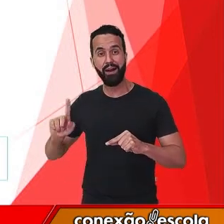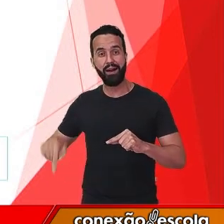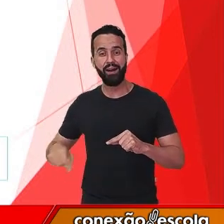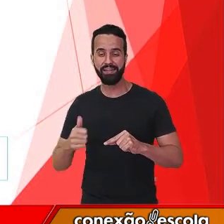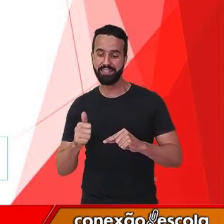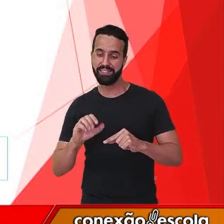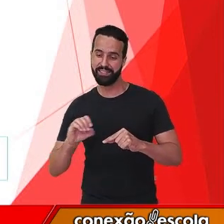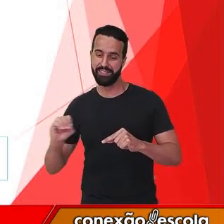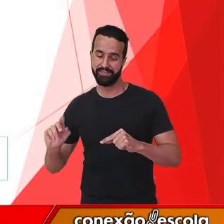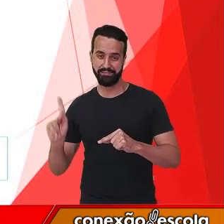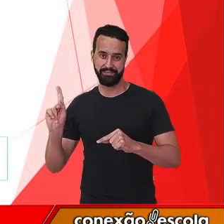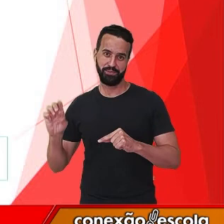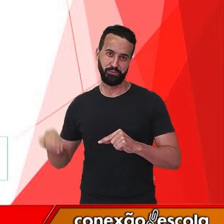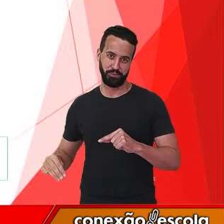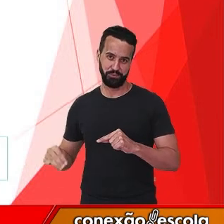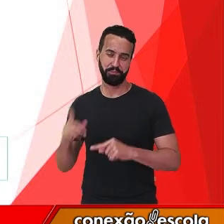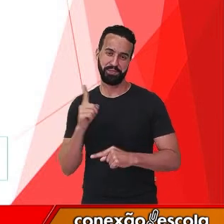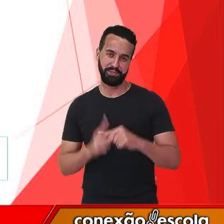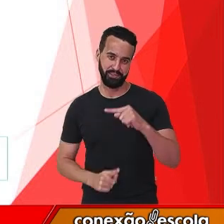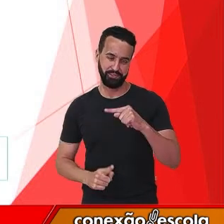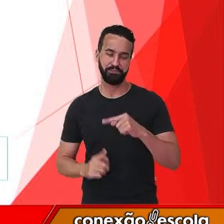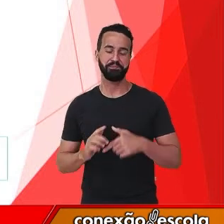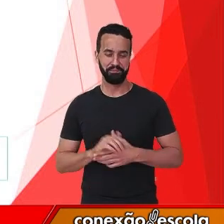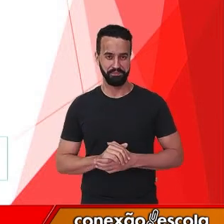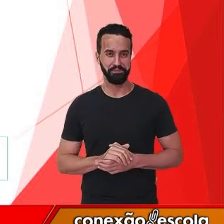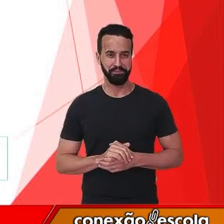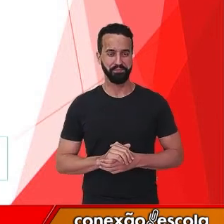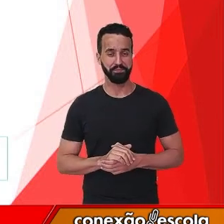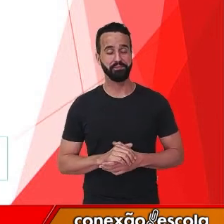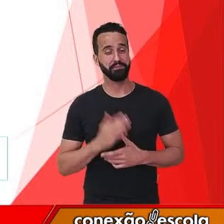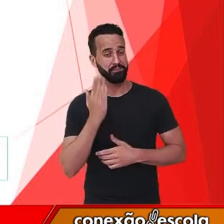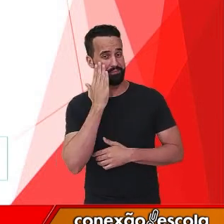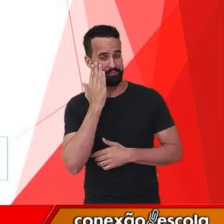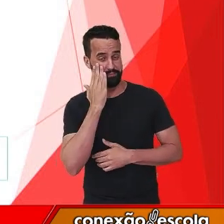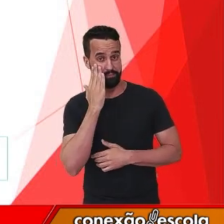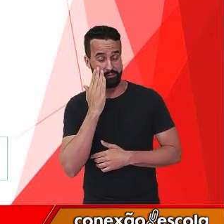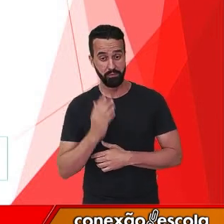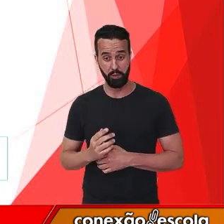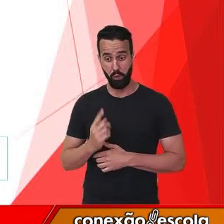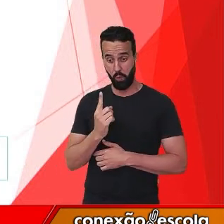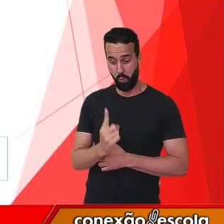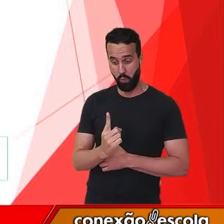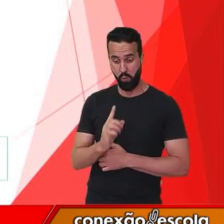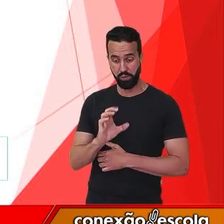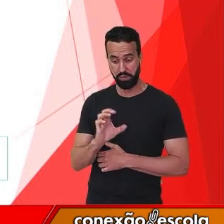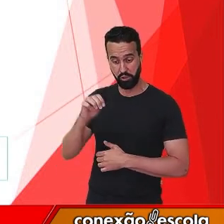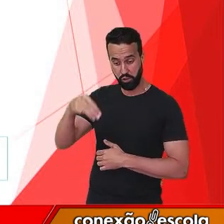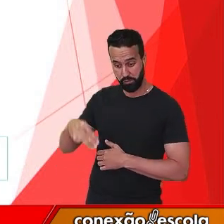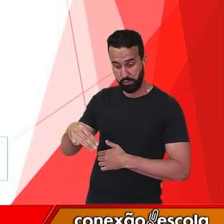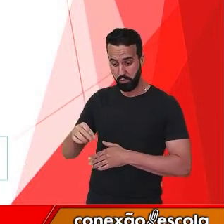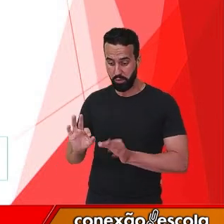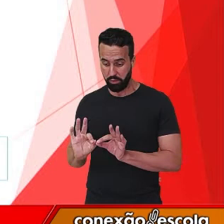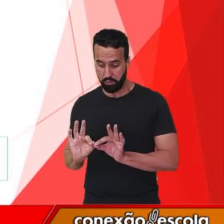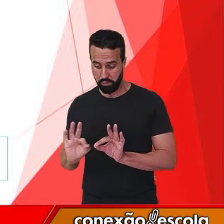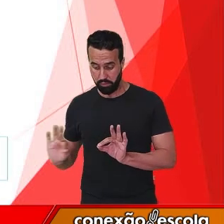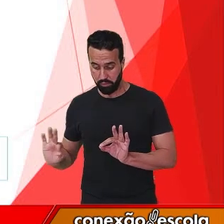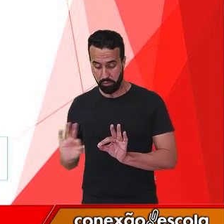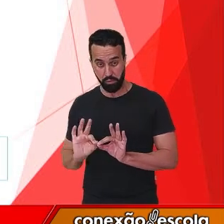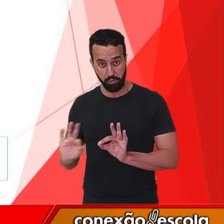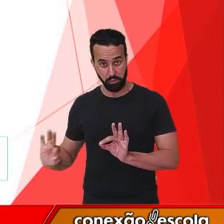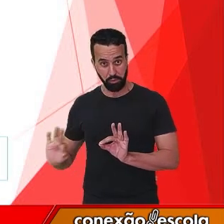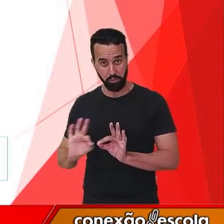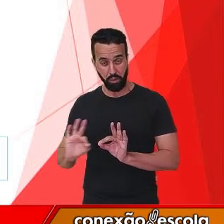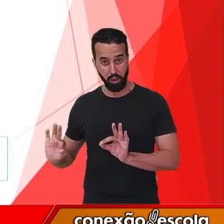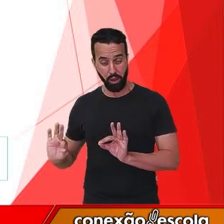aí a 100km entendemos então que um centímetro percorrido no